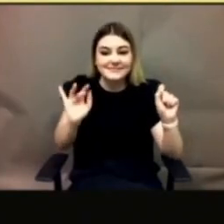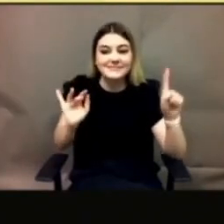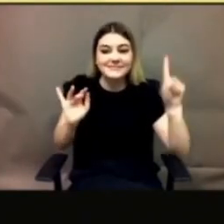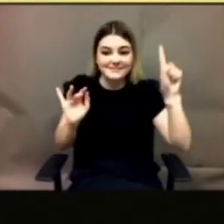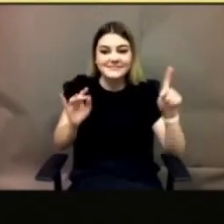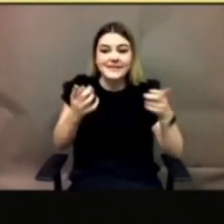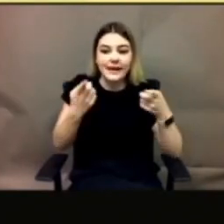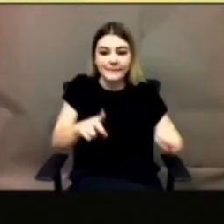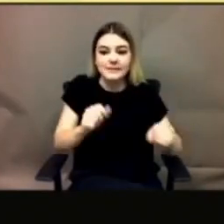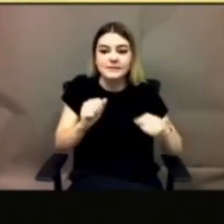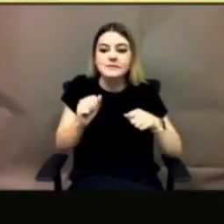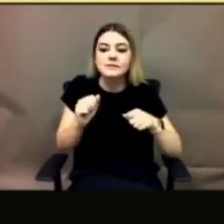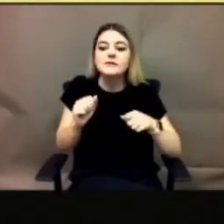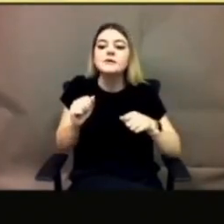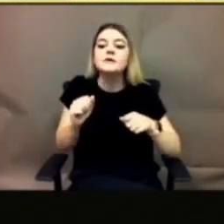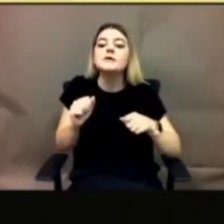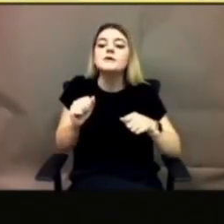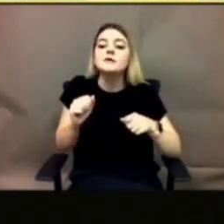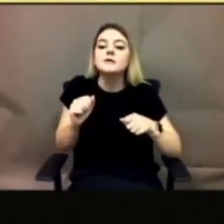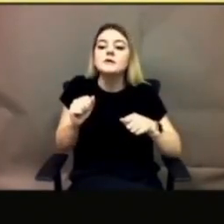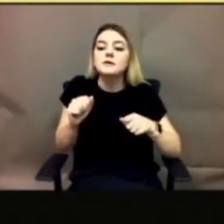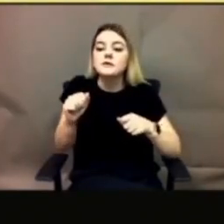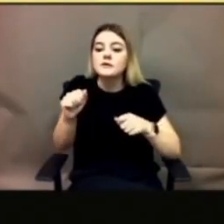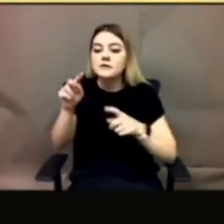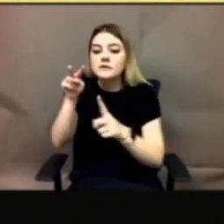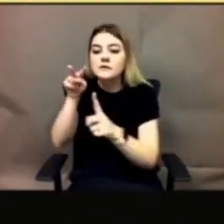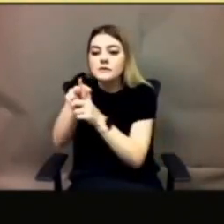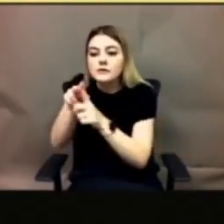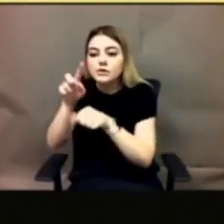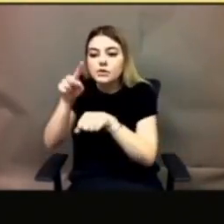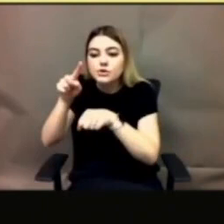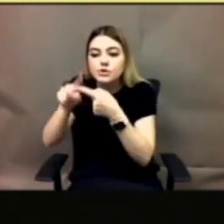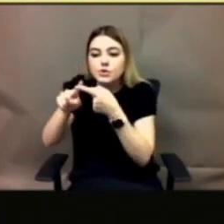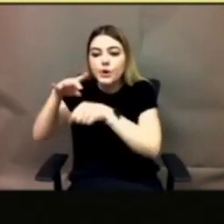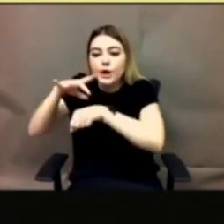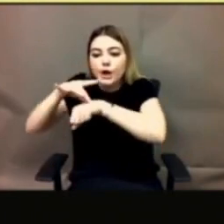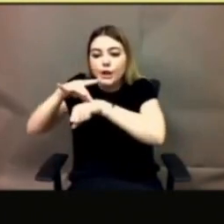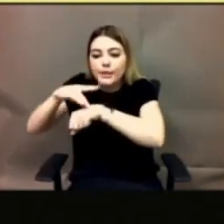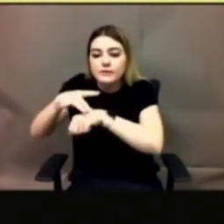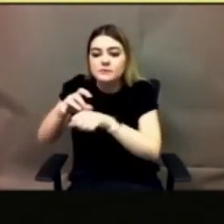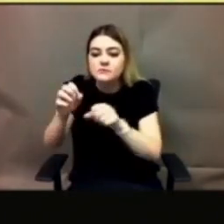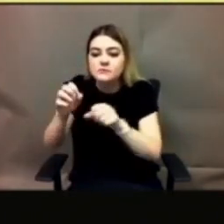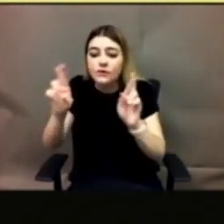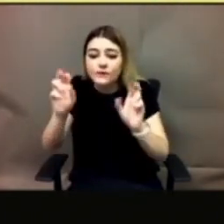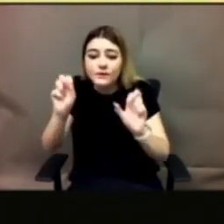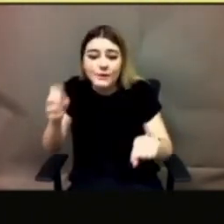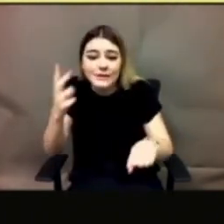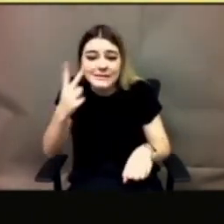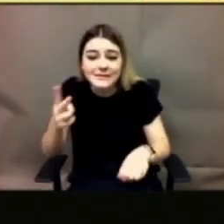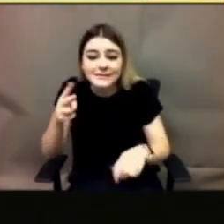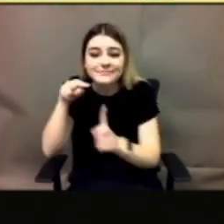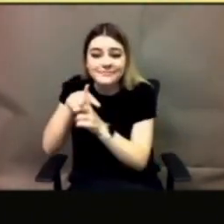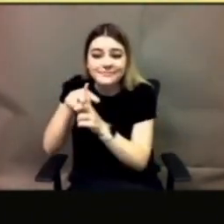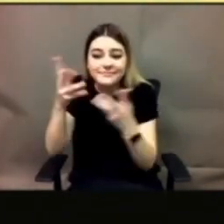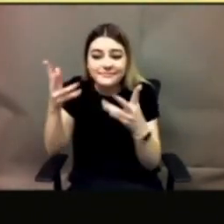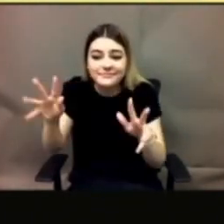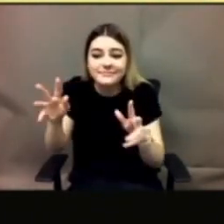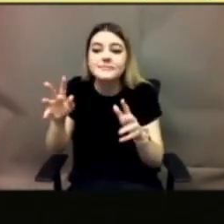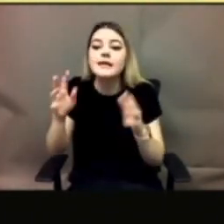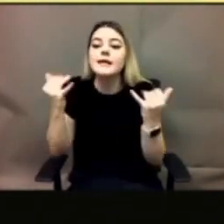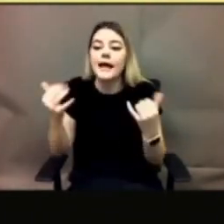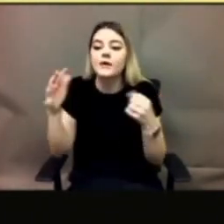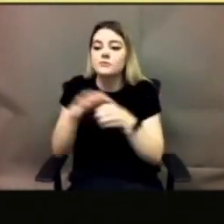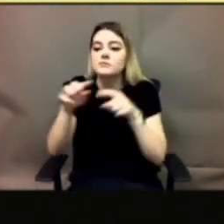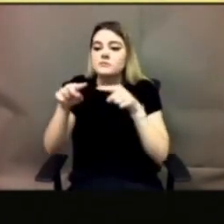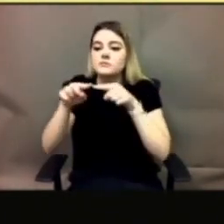Vou plugar outro jacarézinho aqui. No aterramento. que vocês possam ver. E agora eu